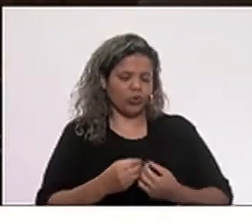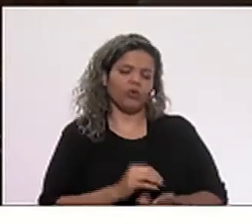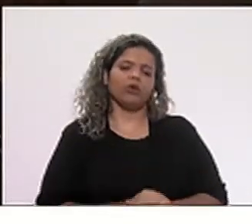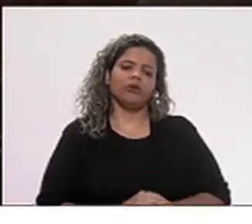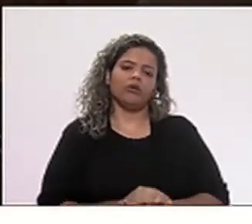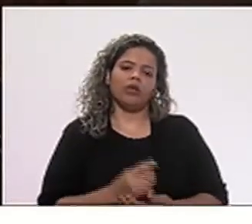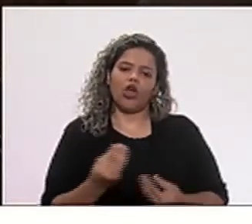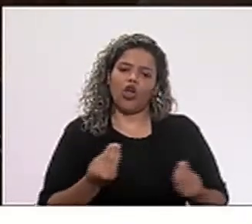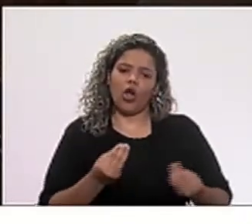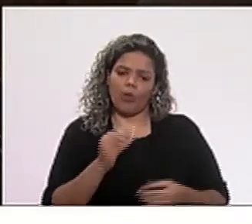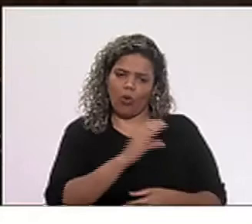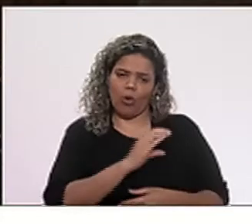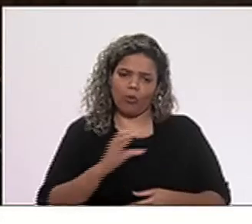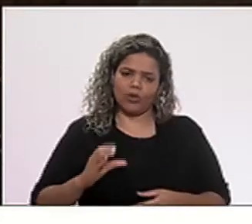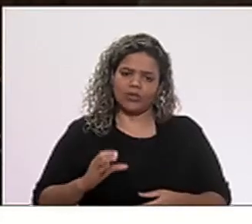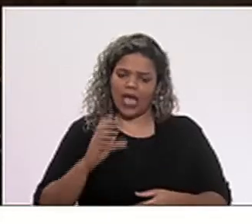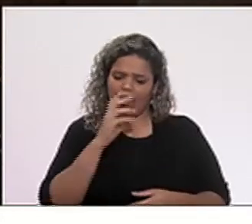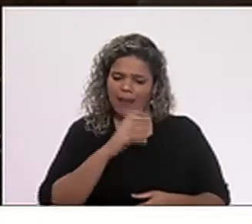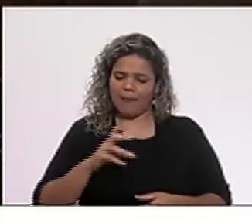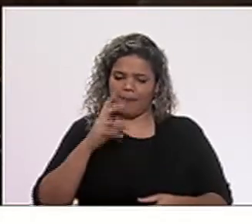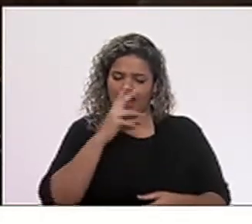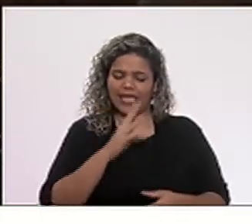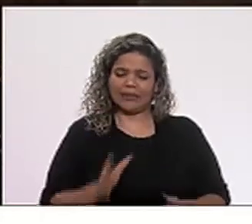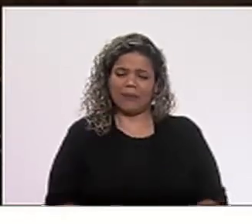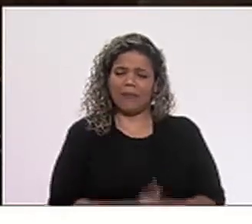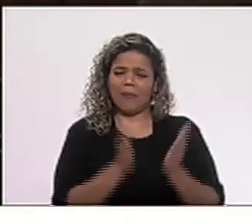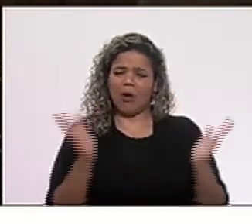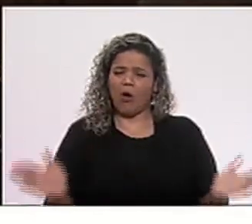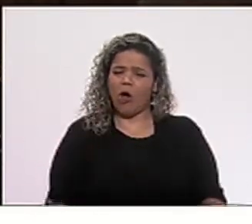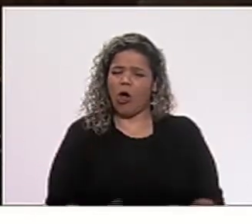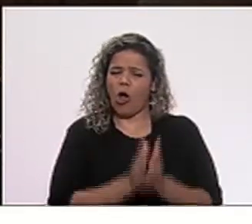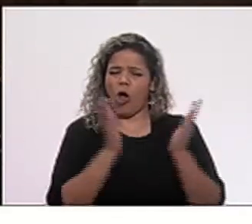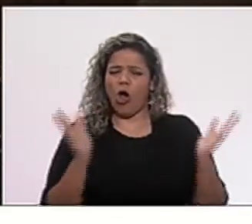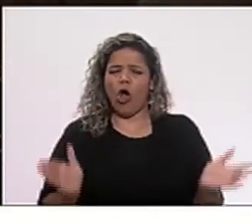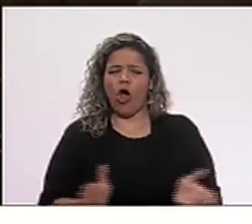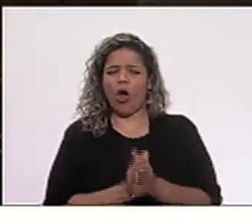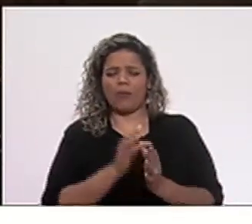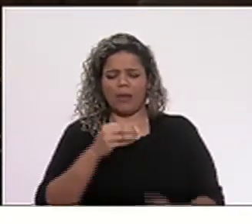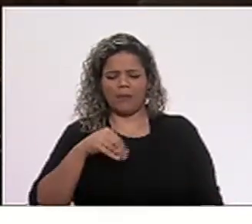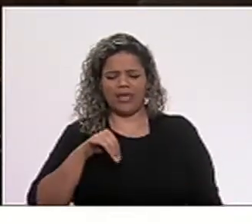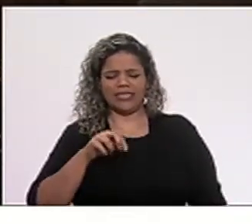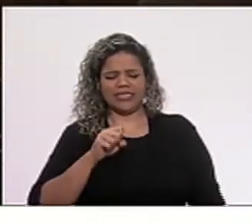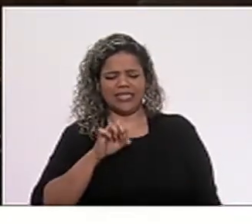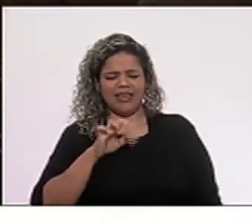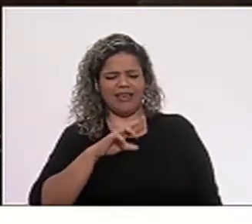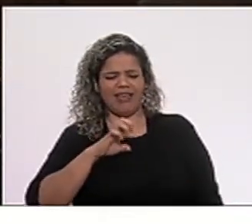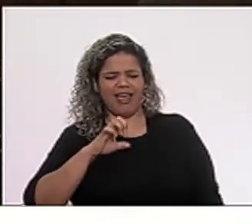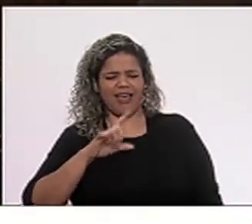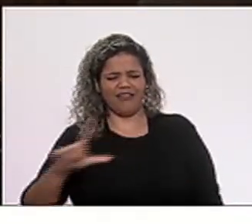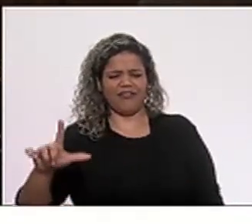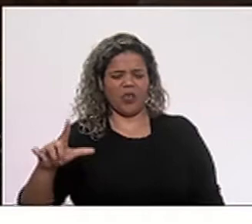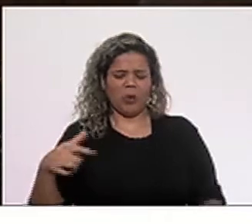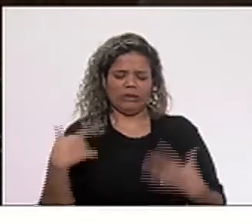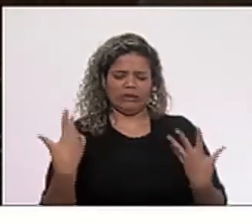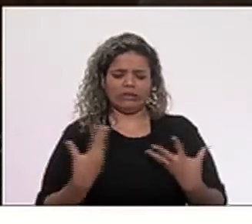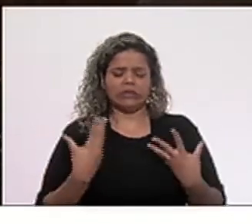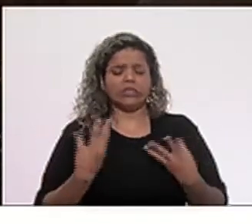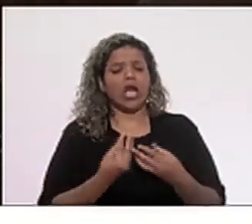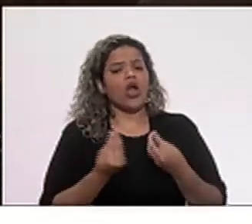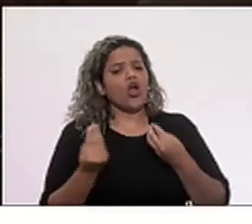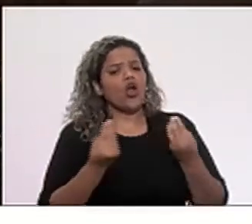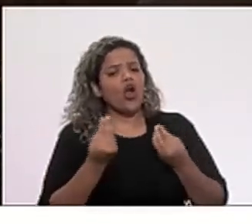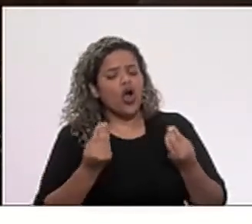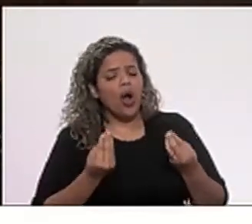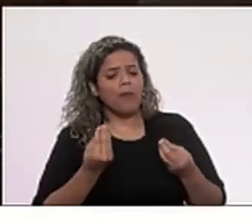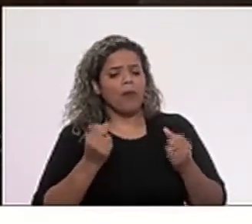na condição de miserabilidade. Quer dizer, então esta casa aqui tinha que estar discutindo isso. Quer dizer, como que